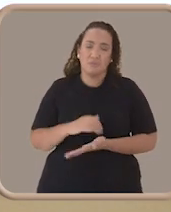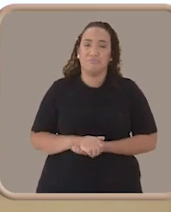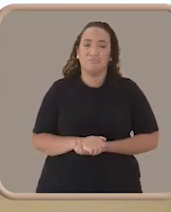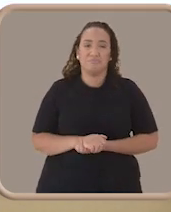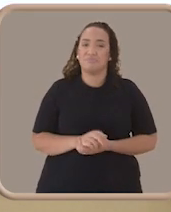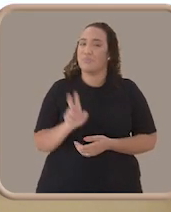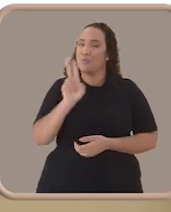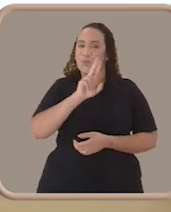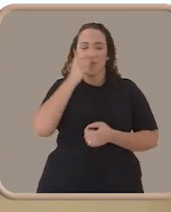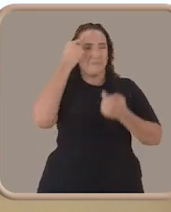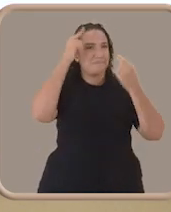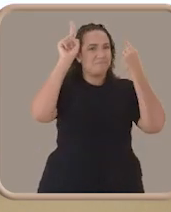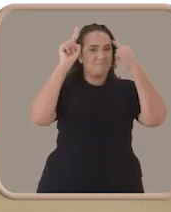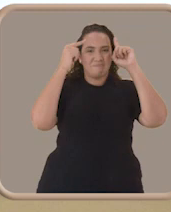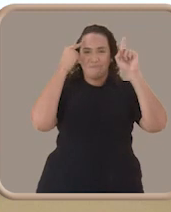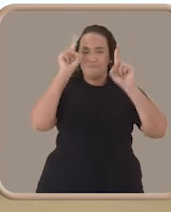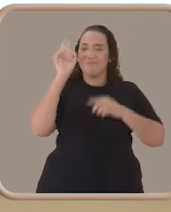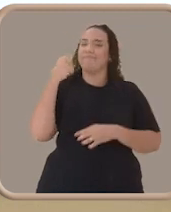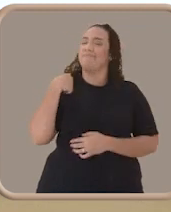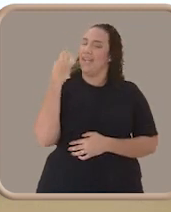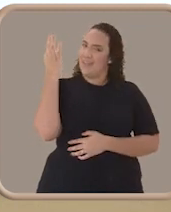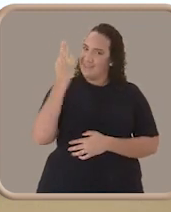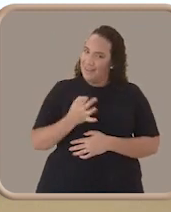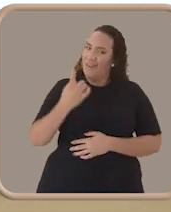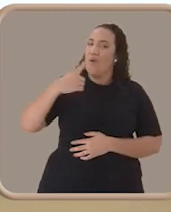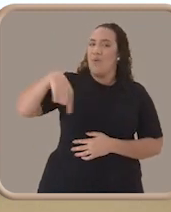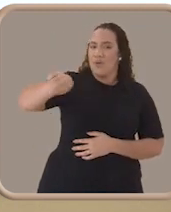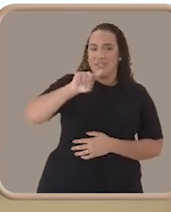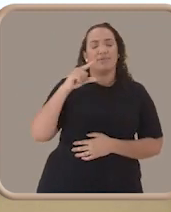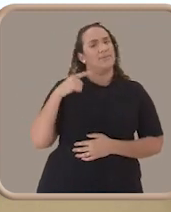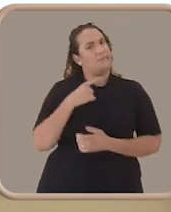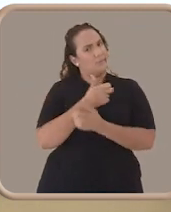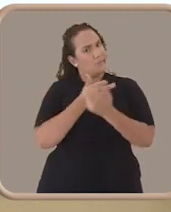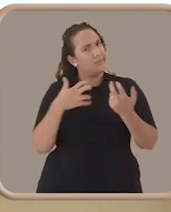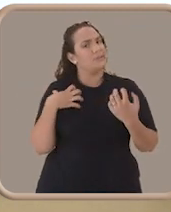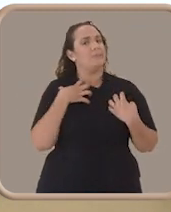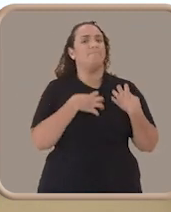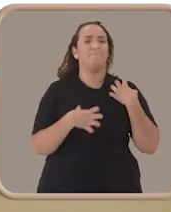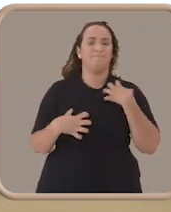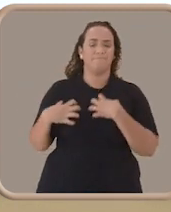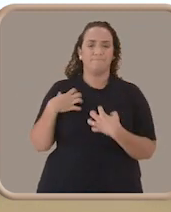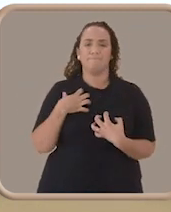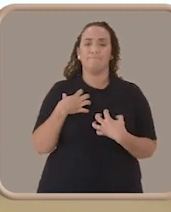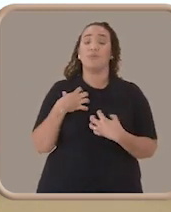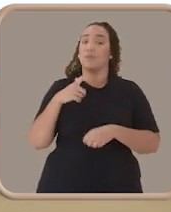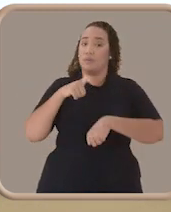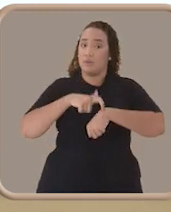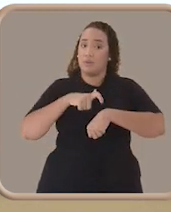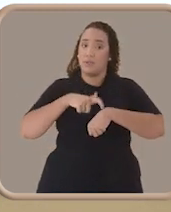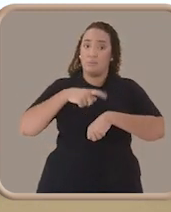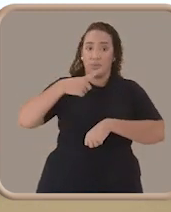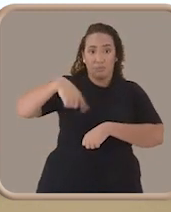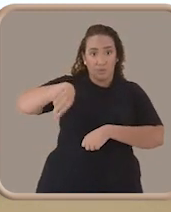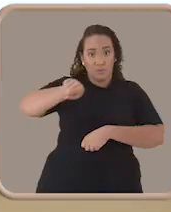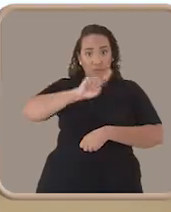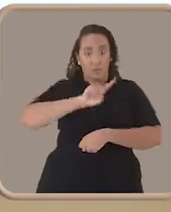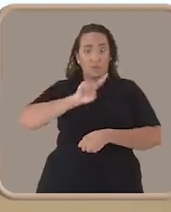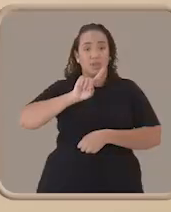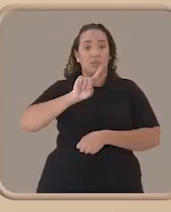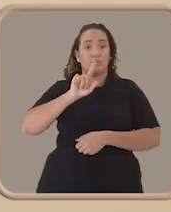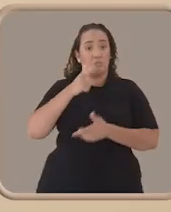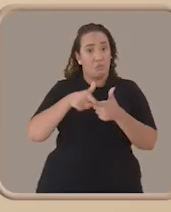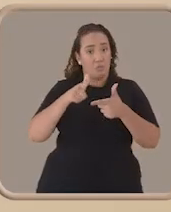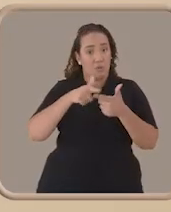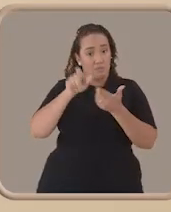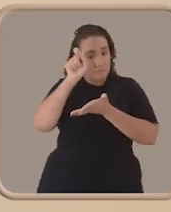sua criatividade. Tenho certeza que tem alguma coisa que te incomoda. Eu vou te dar um tempinho para você definir o